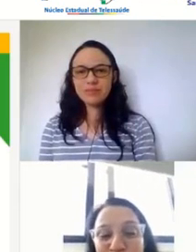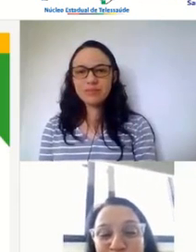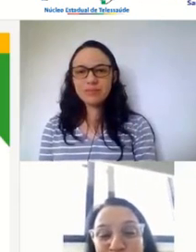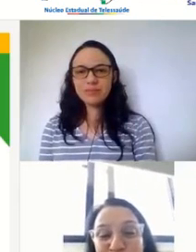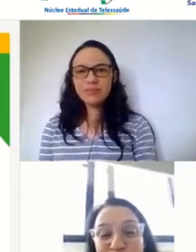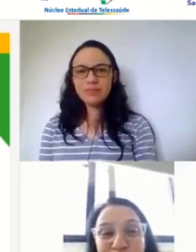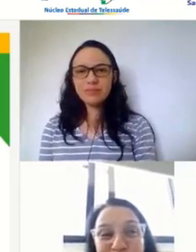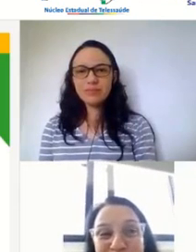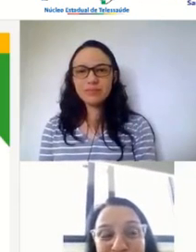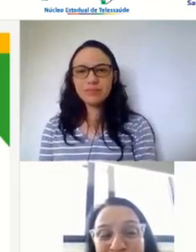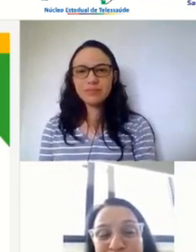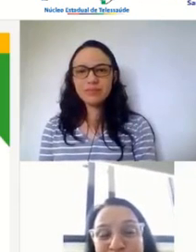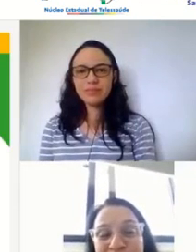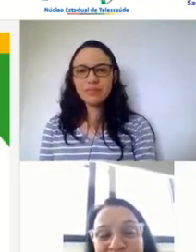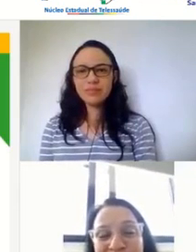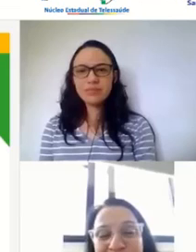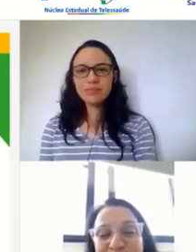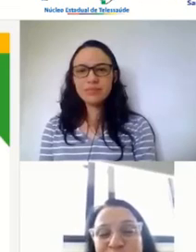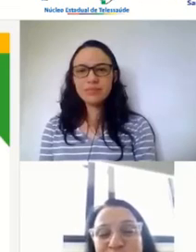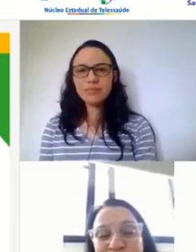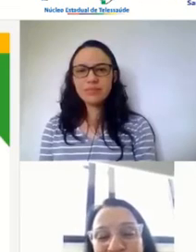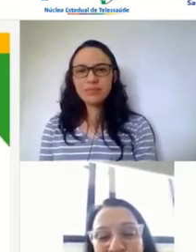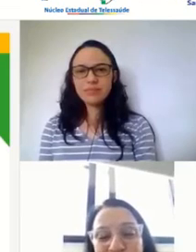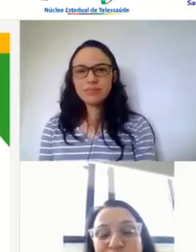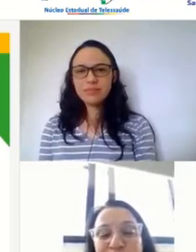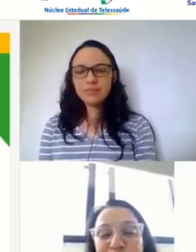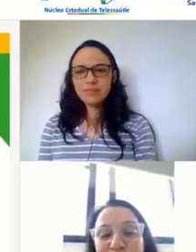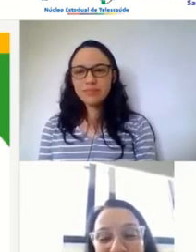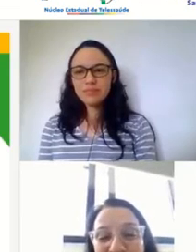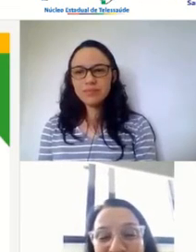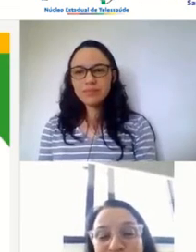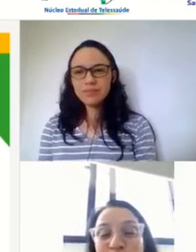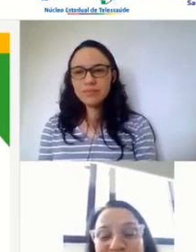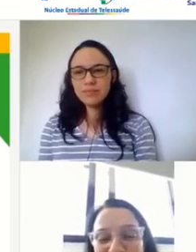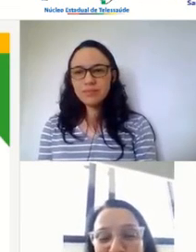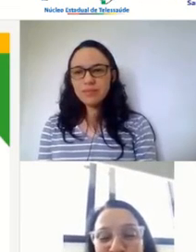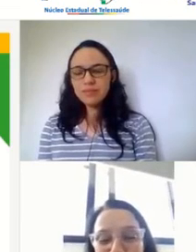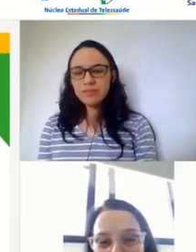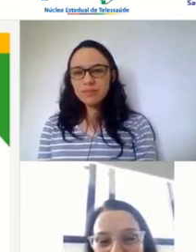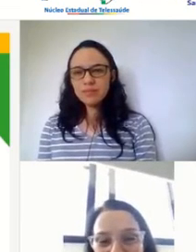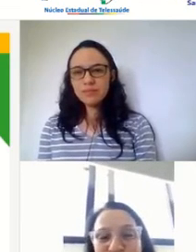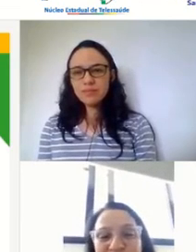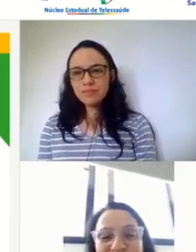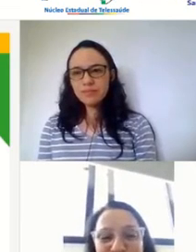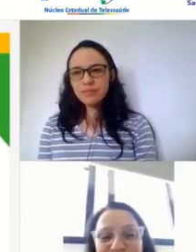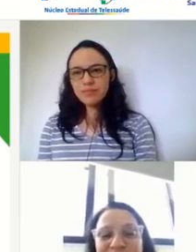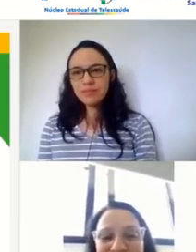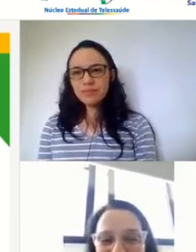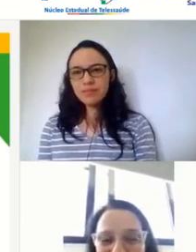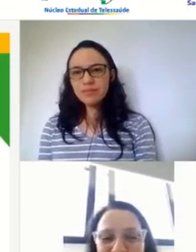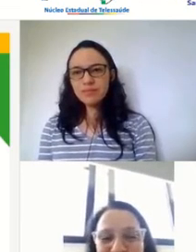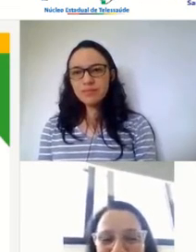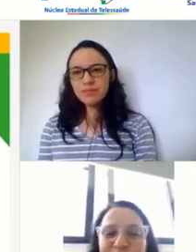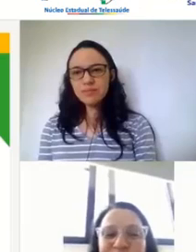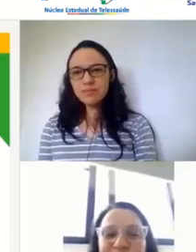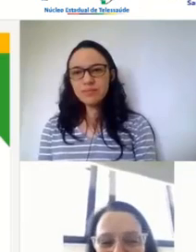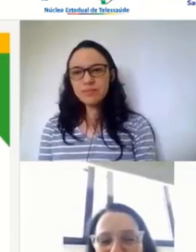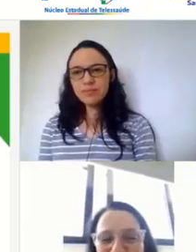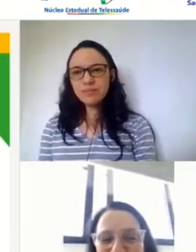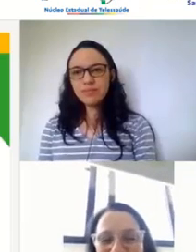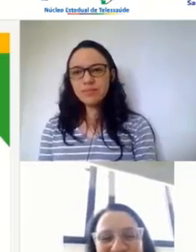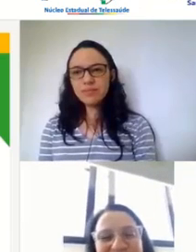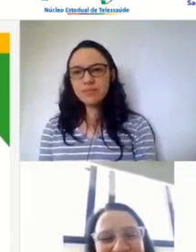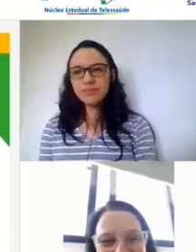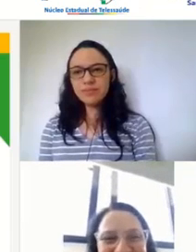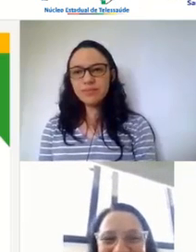whatsapp eu venci para elas saberem que estão sendo visualizado o enfim aí entrei também enfim